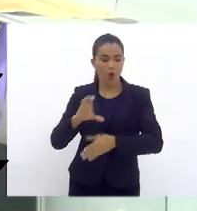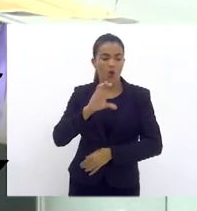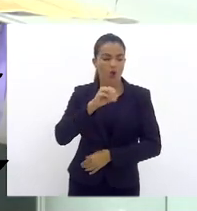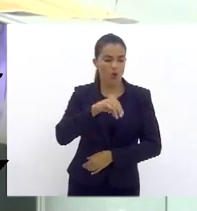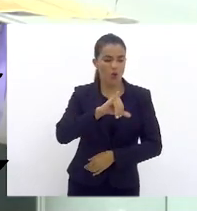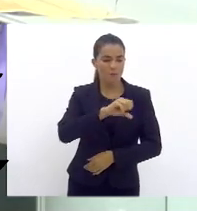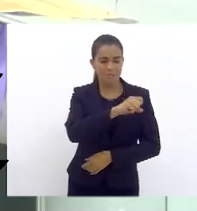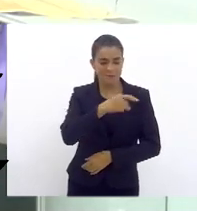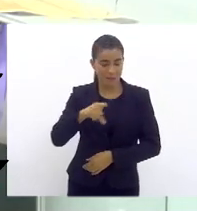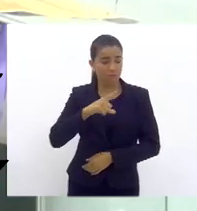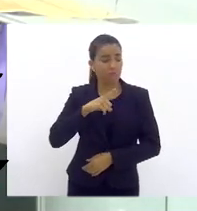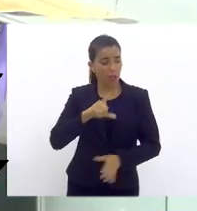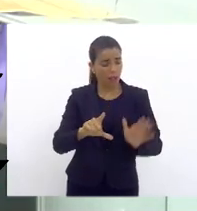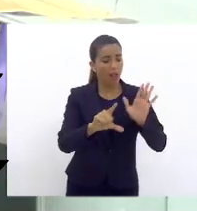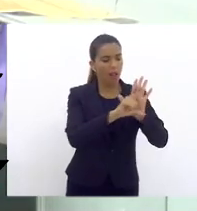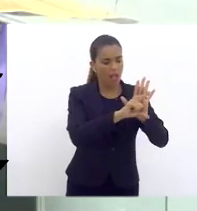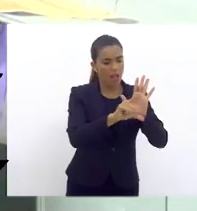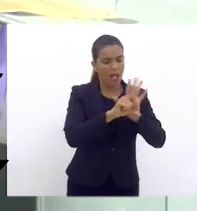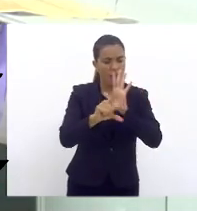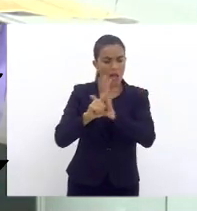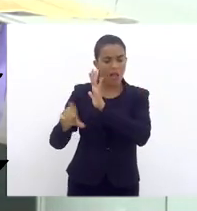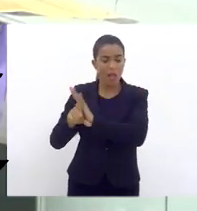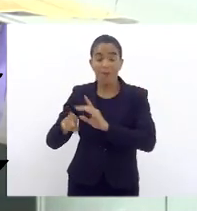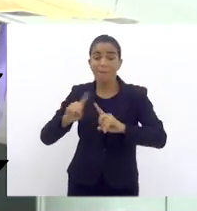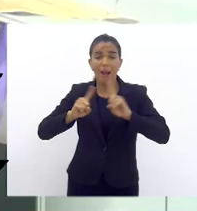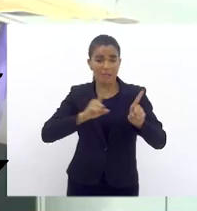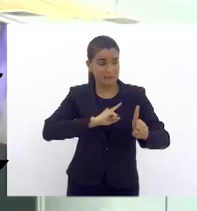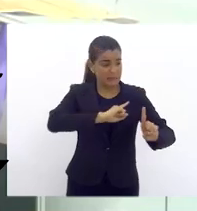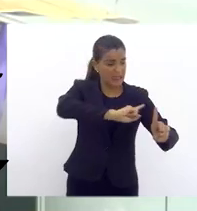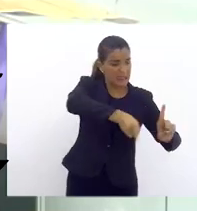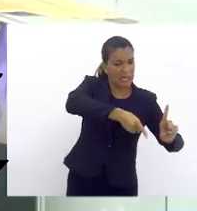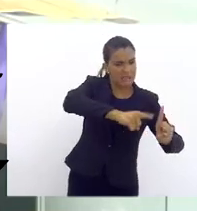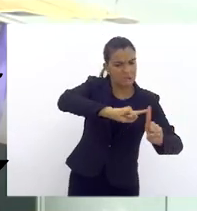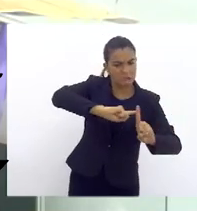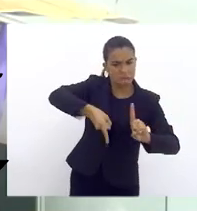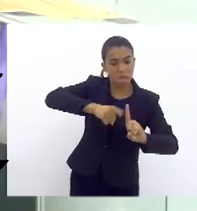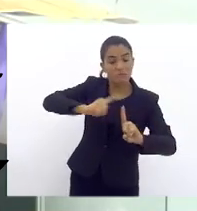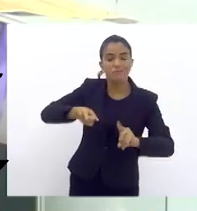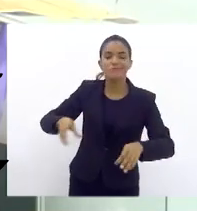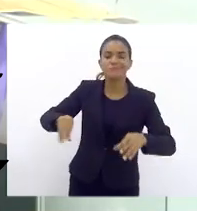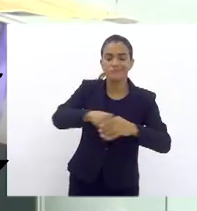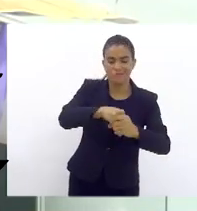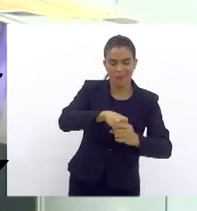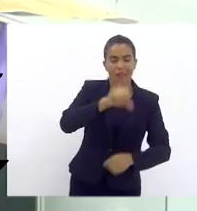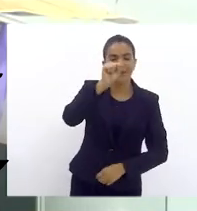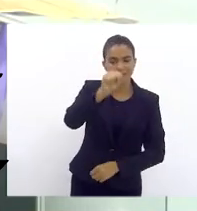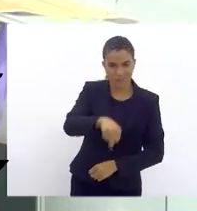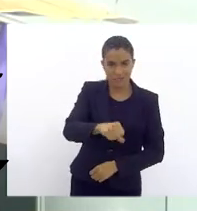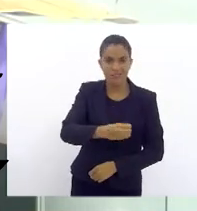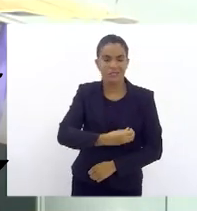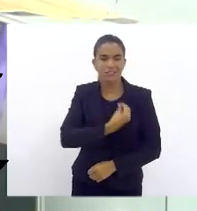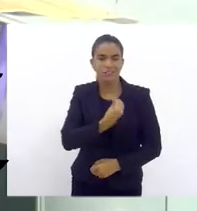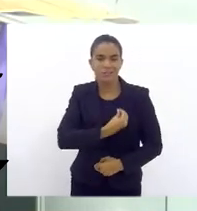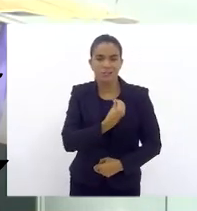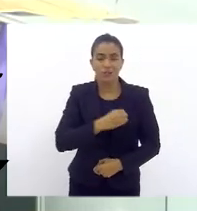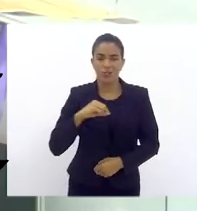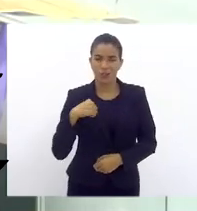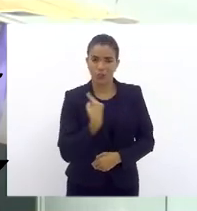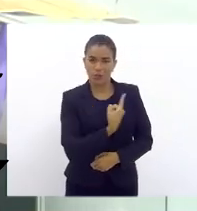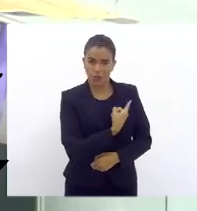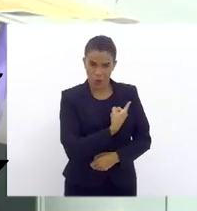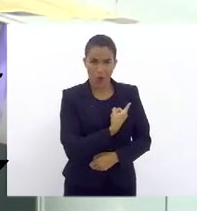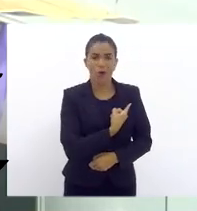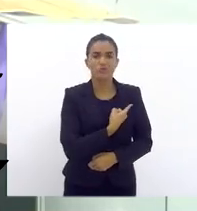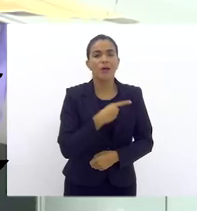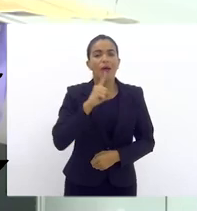as leis mas essa negação Sim ela é existente dentro dos nossos territórios e nós que somos